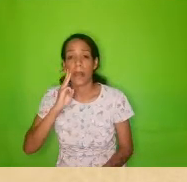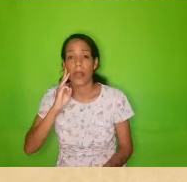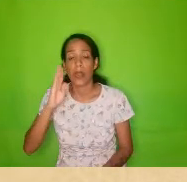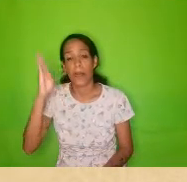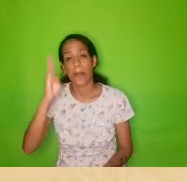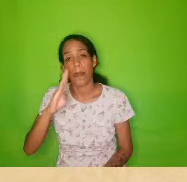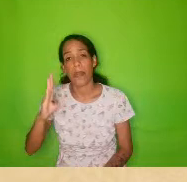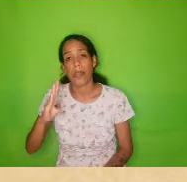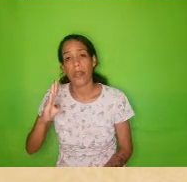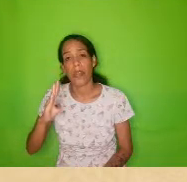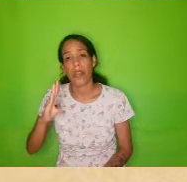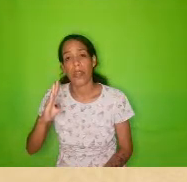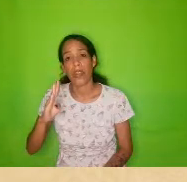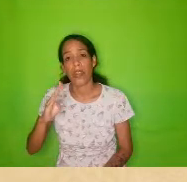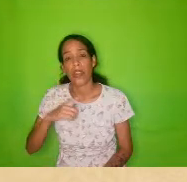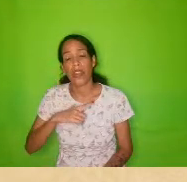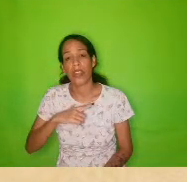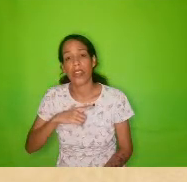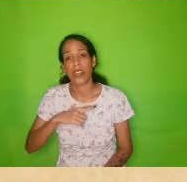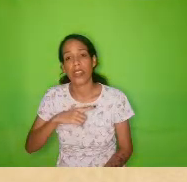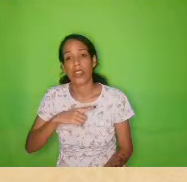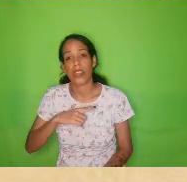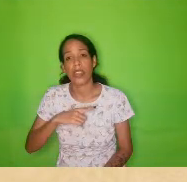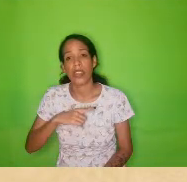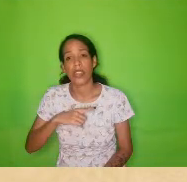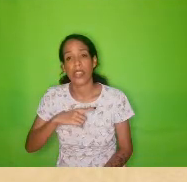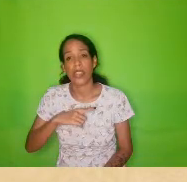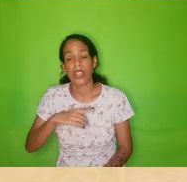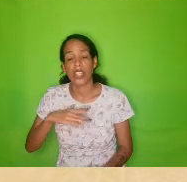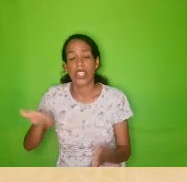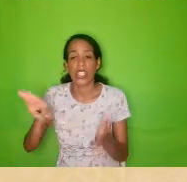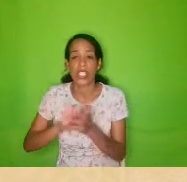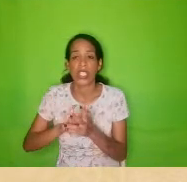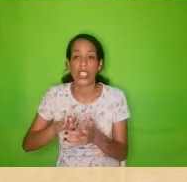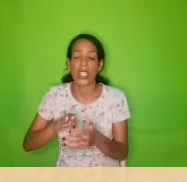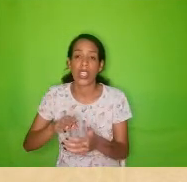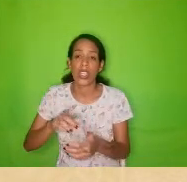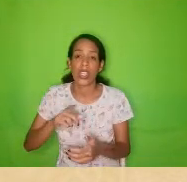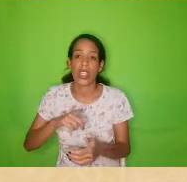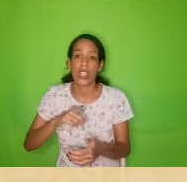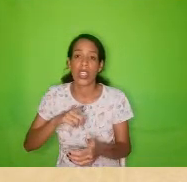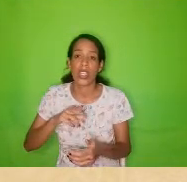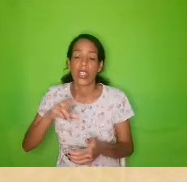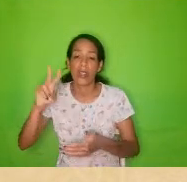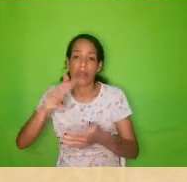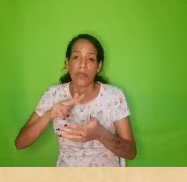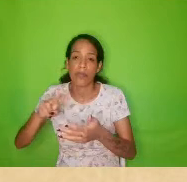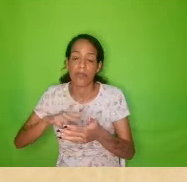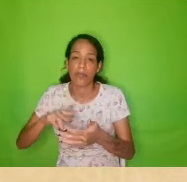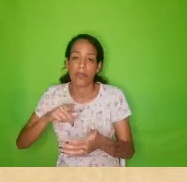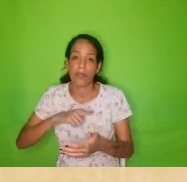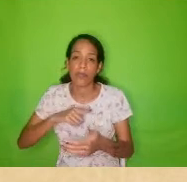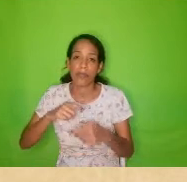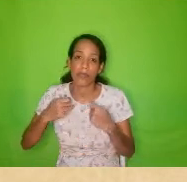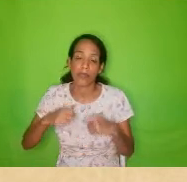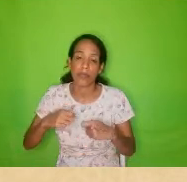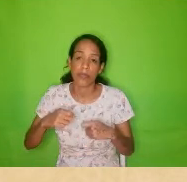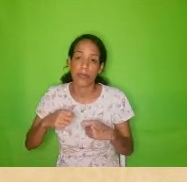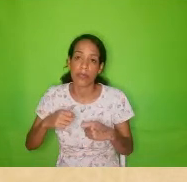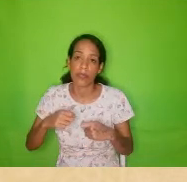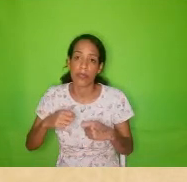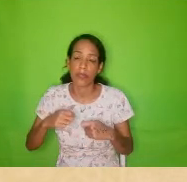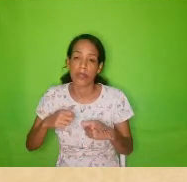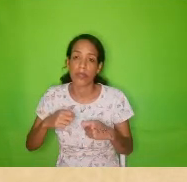pretas, segundo as nomenclaturas do censo. Vamos chegar lá, inclusive, como aparecem essas nomenclaturas. Tá? A gente tem que fazer um longo